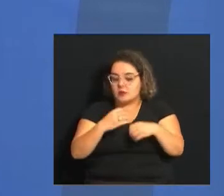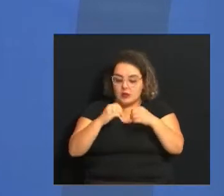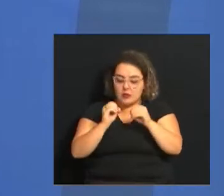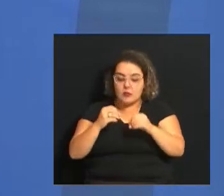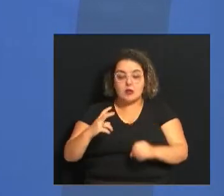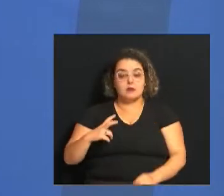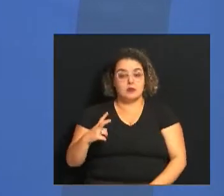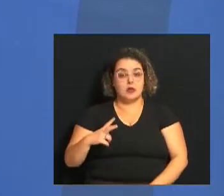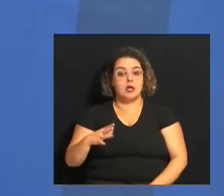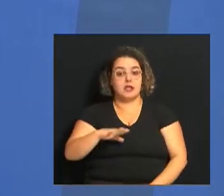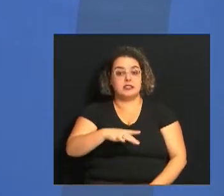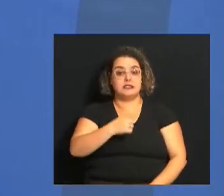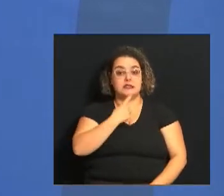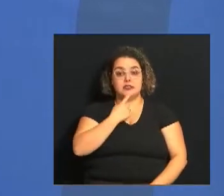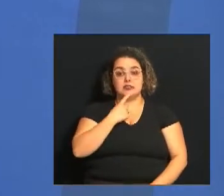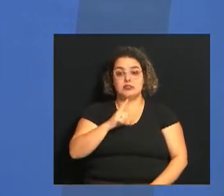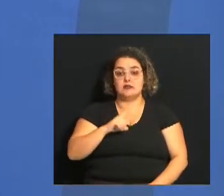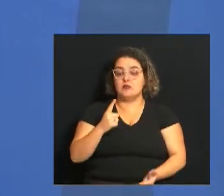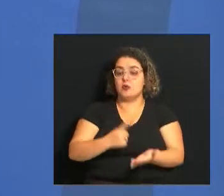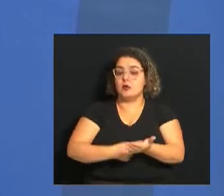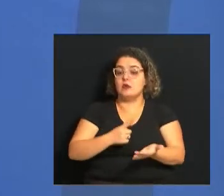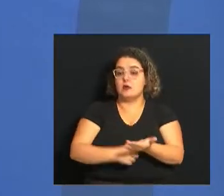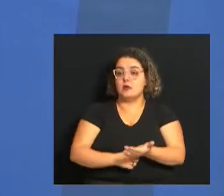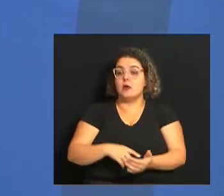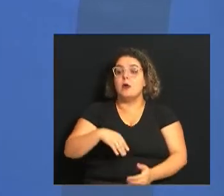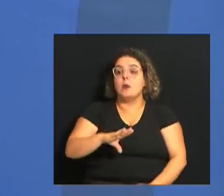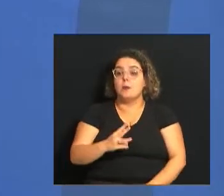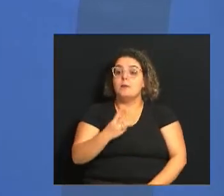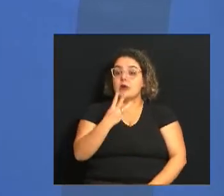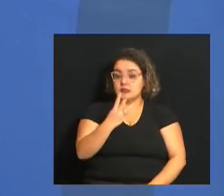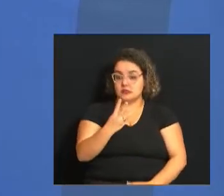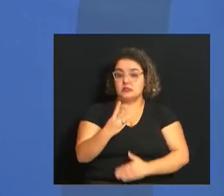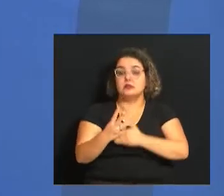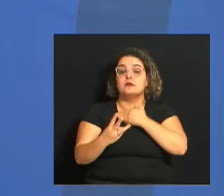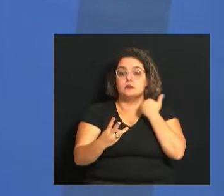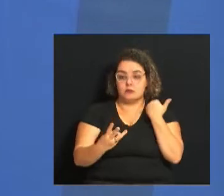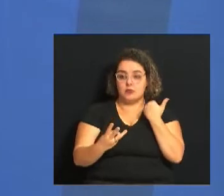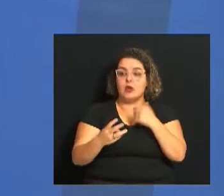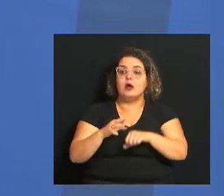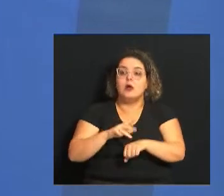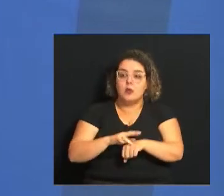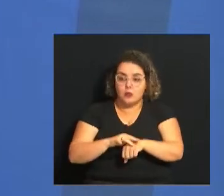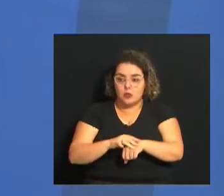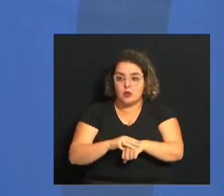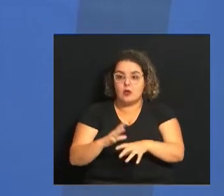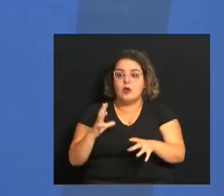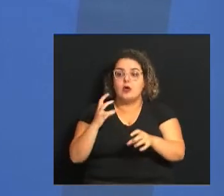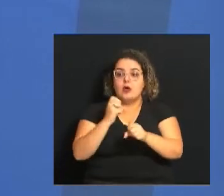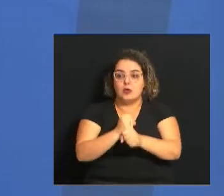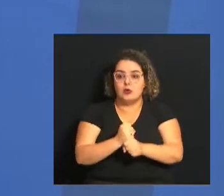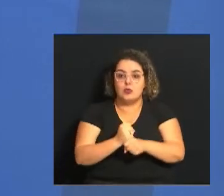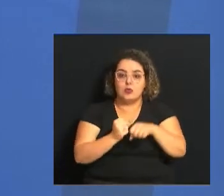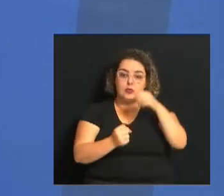cidade também teve o registro de mais 3 óbitos devido à doença, somando agora, então,